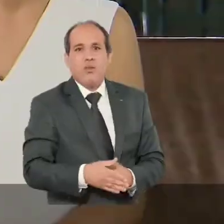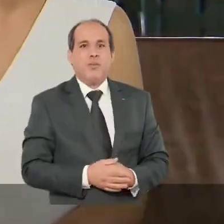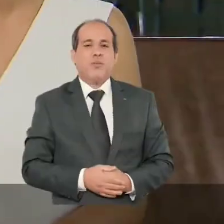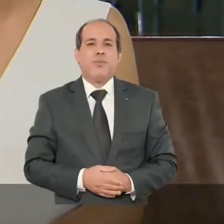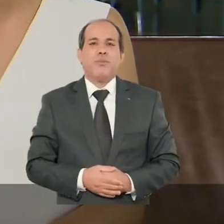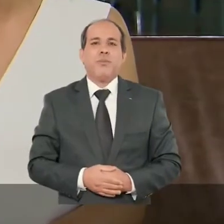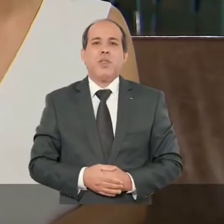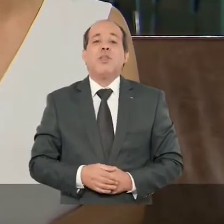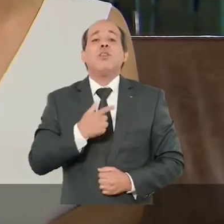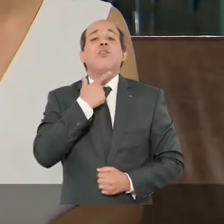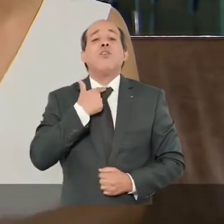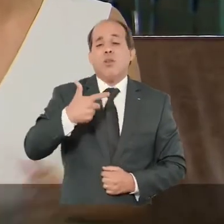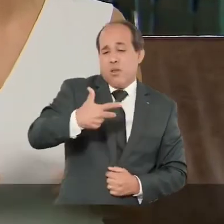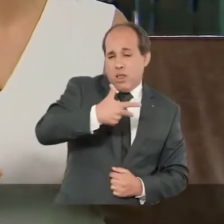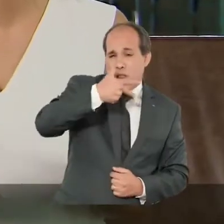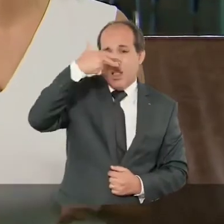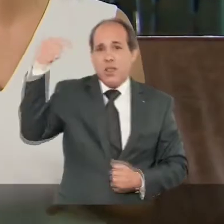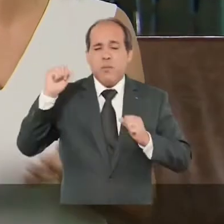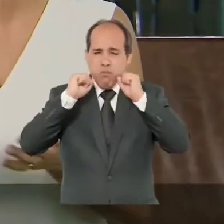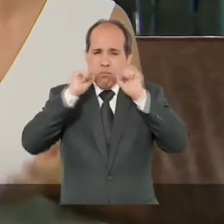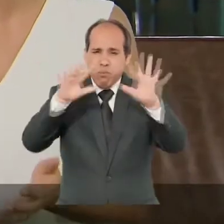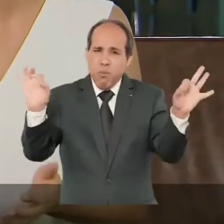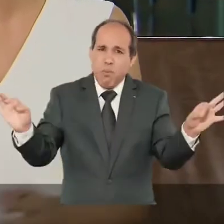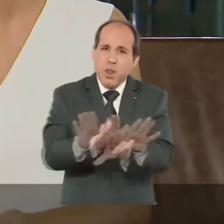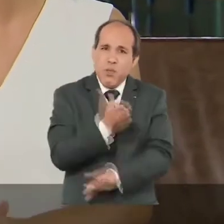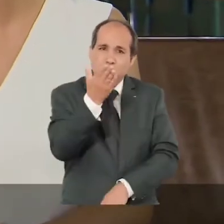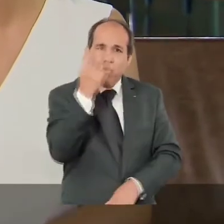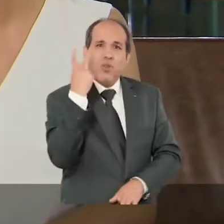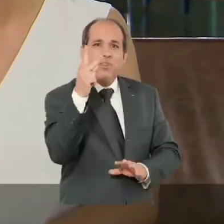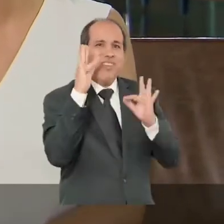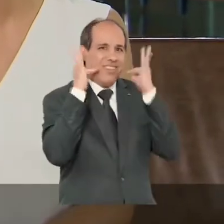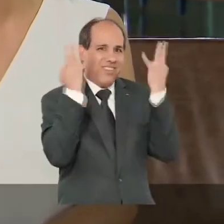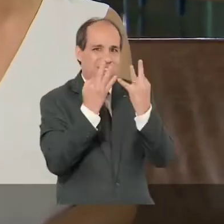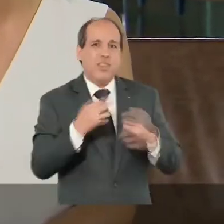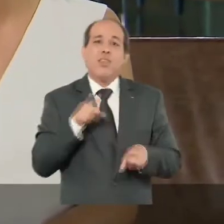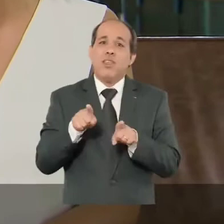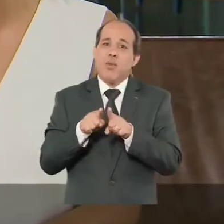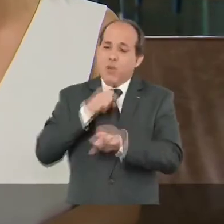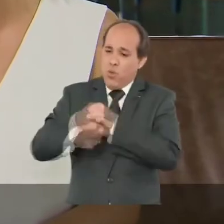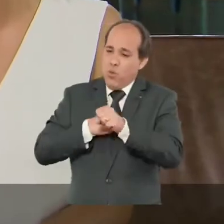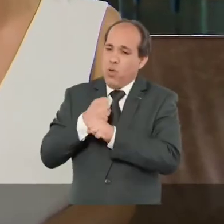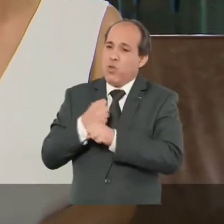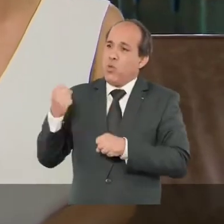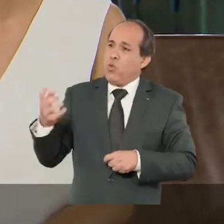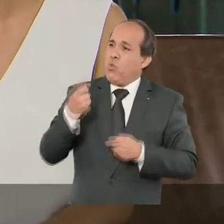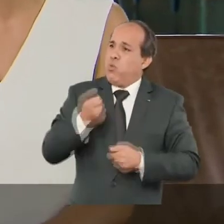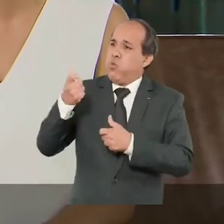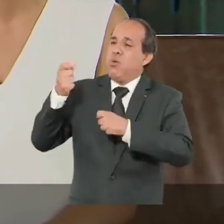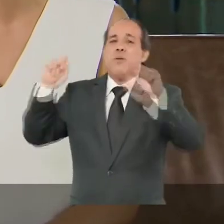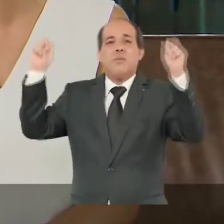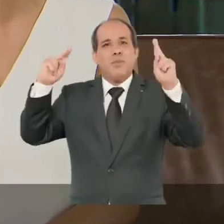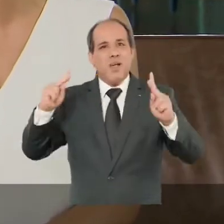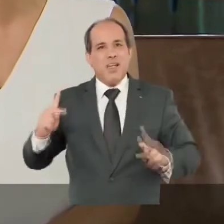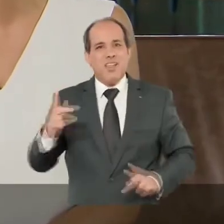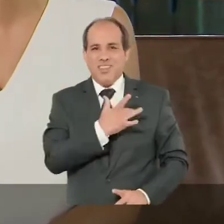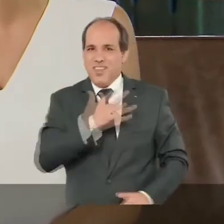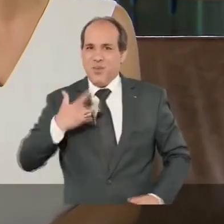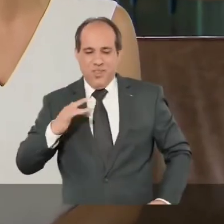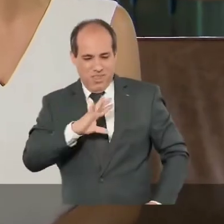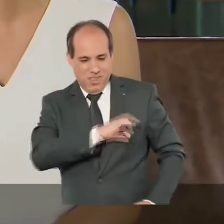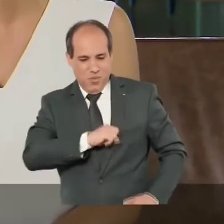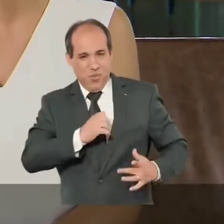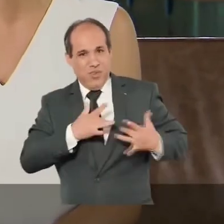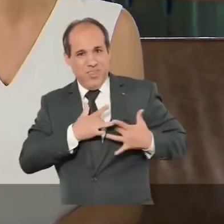Frente desejamos um Natal repleto de bençãos para você e sua família e um Ano Novo cheio de paz saúde